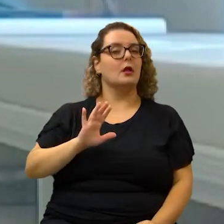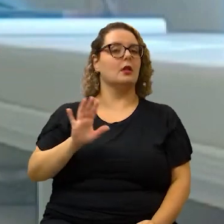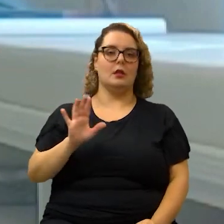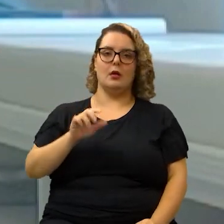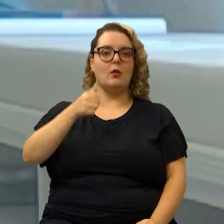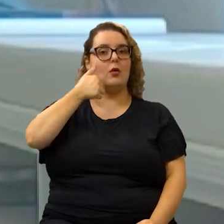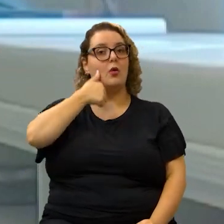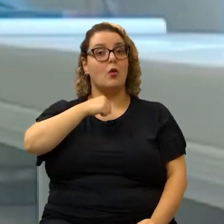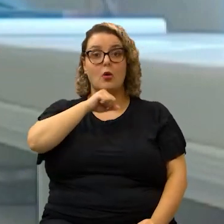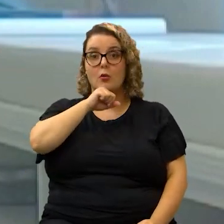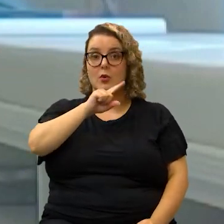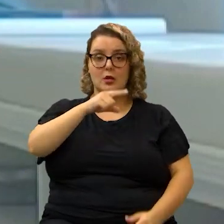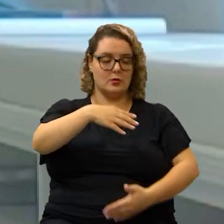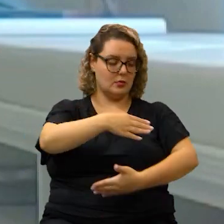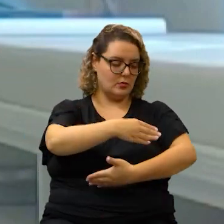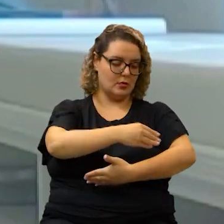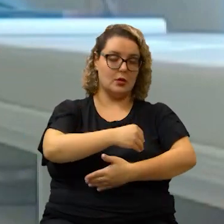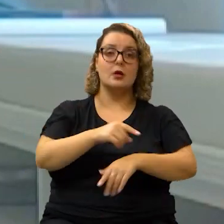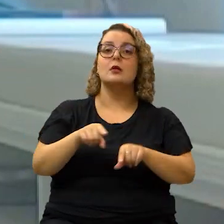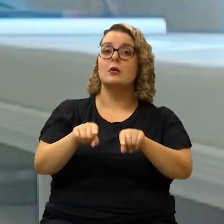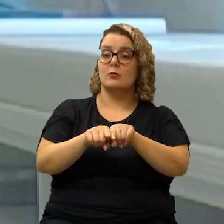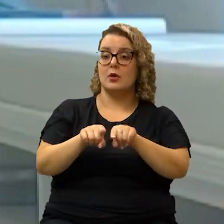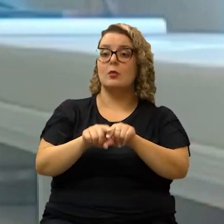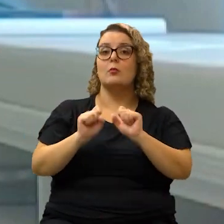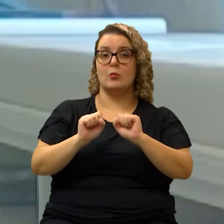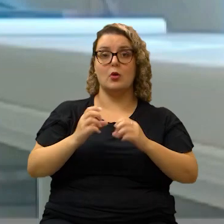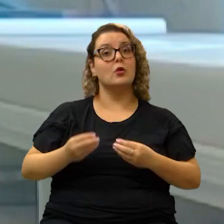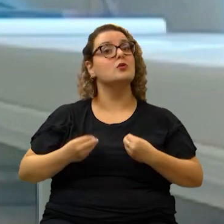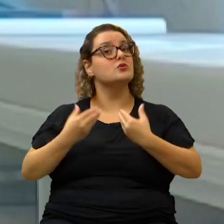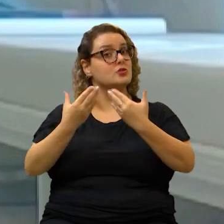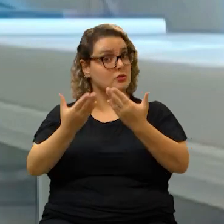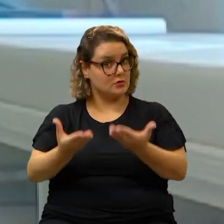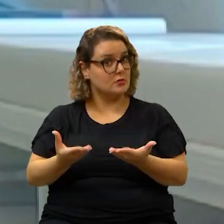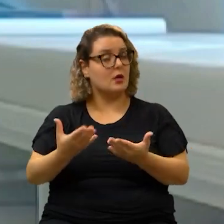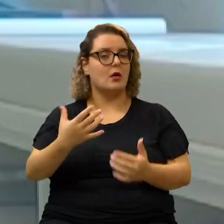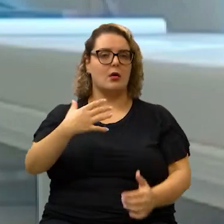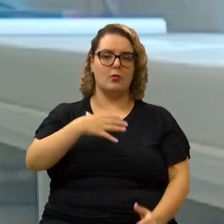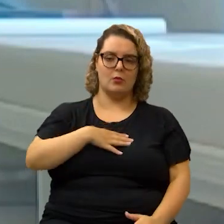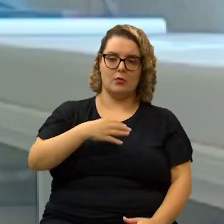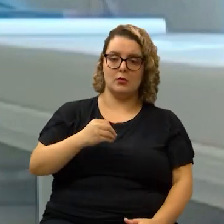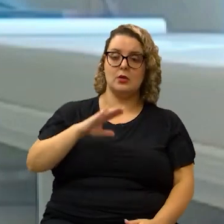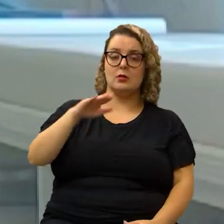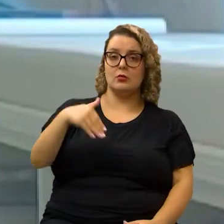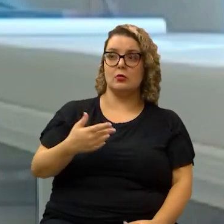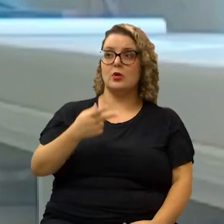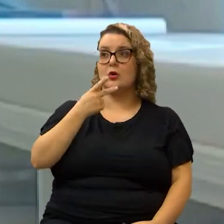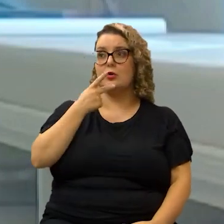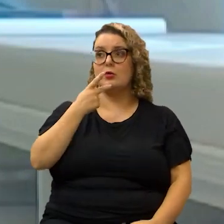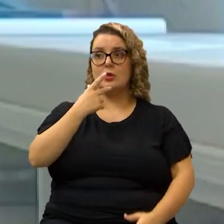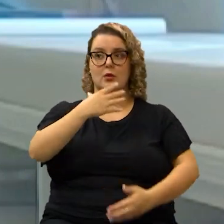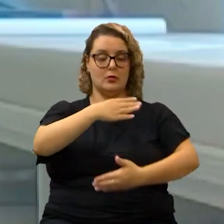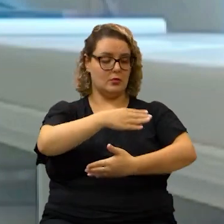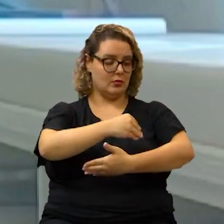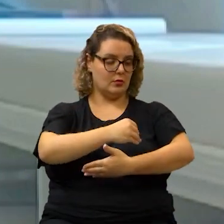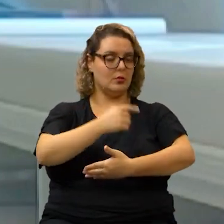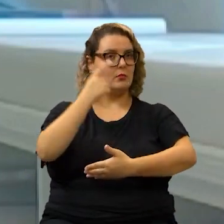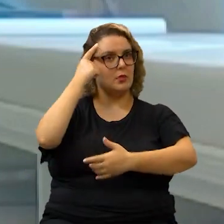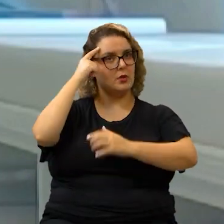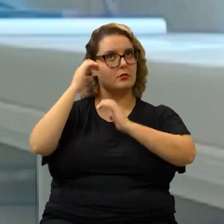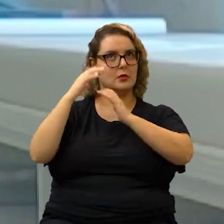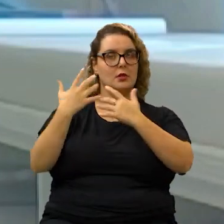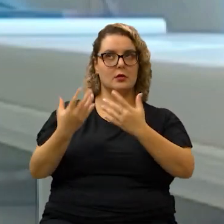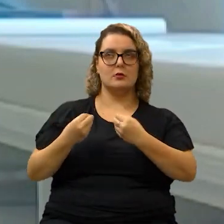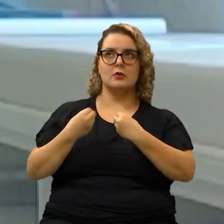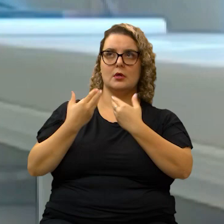que não amamenta, ela também pode dar essa condição para o filho, né? Quando você fala de leite materno, você pensa, ele vai dar essa